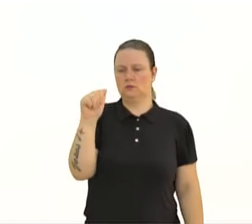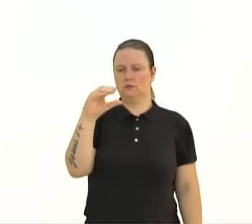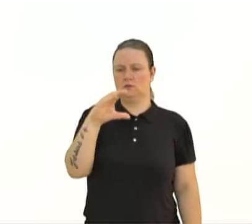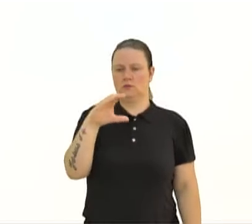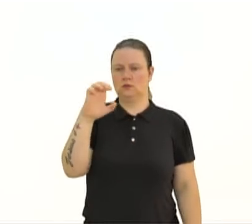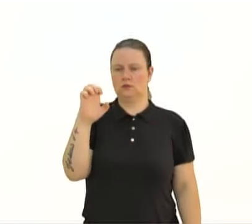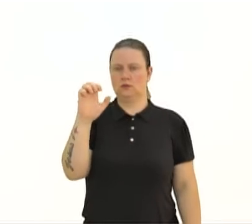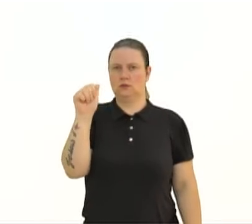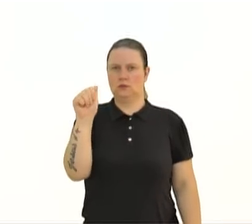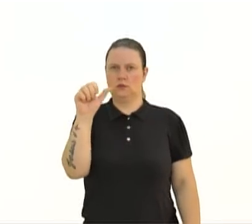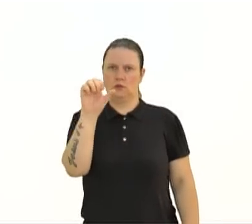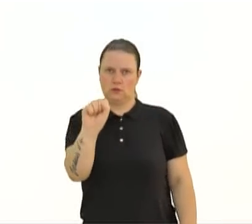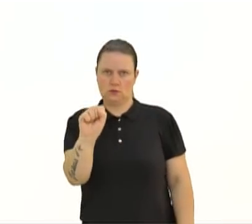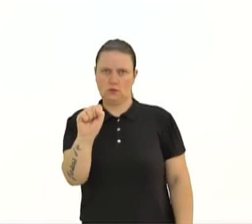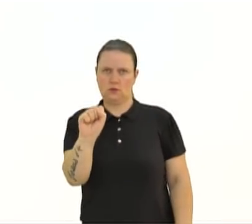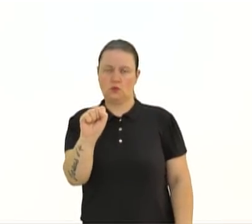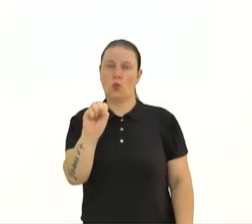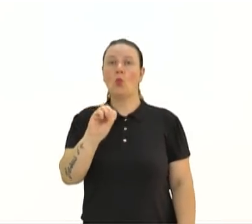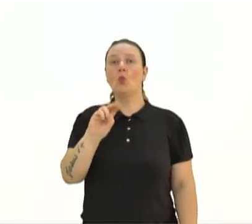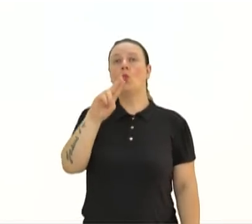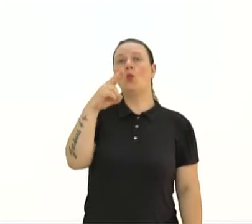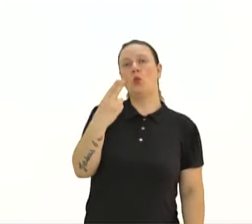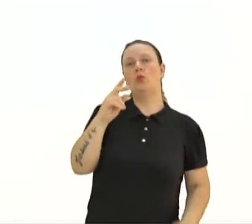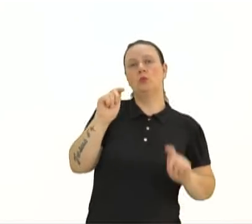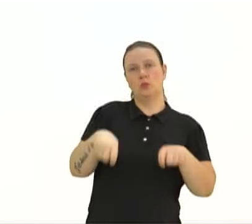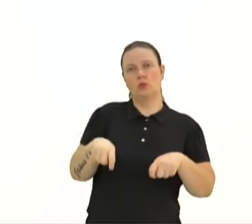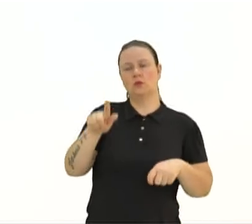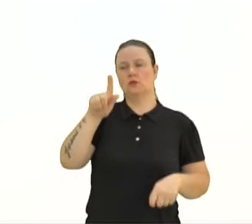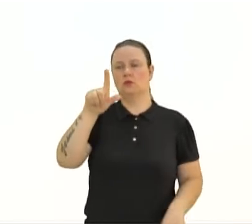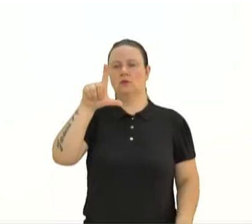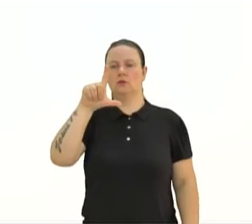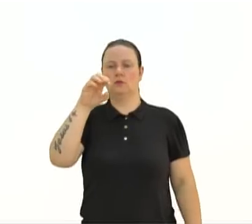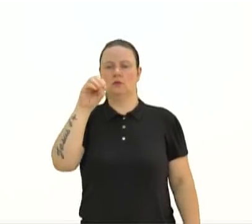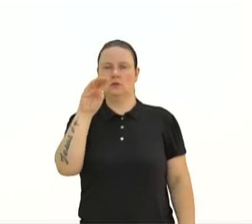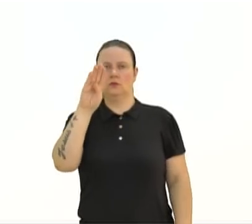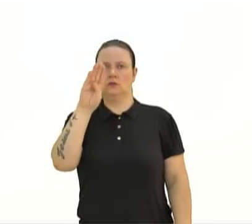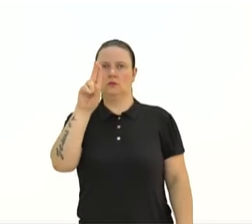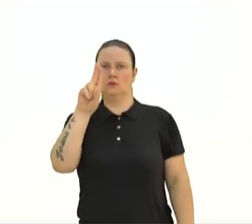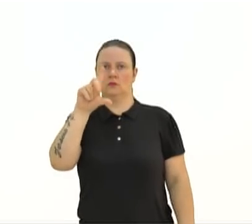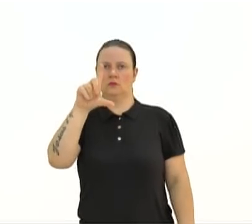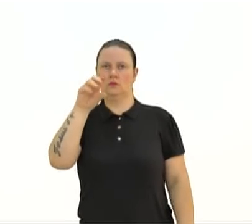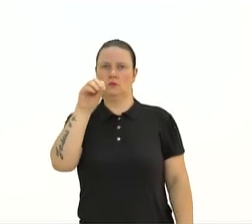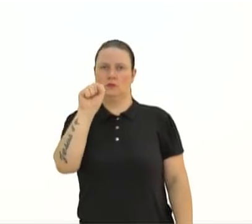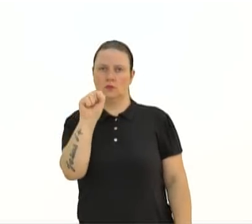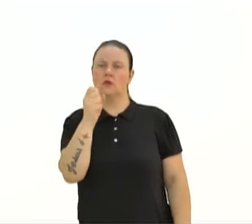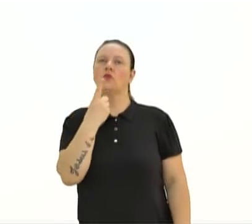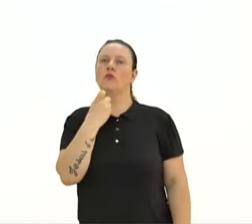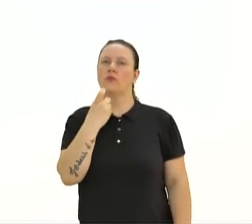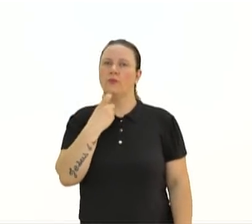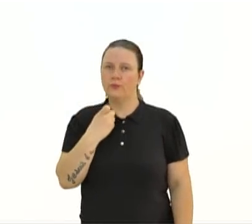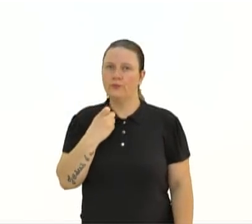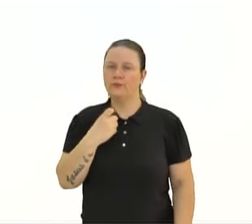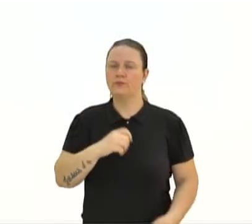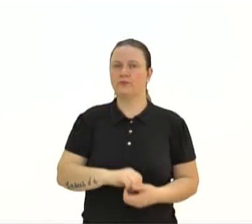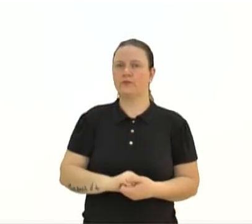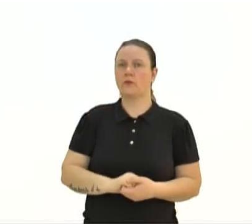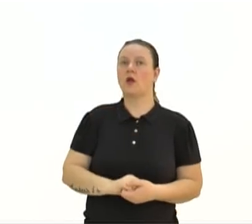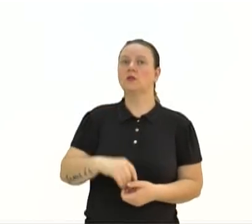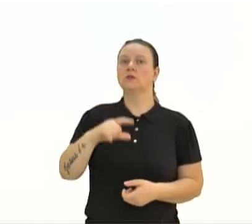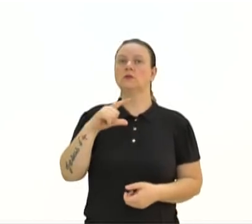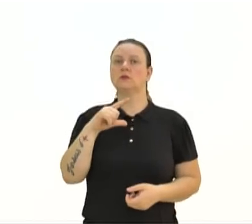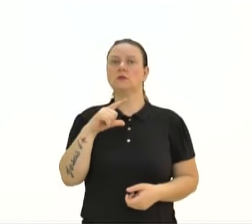núcleo. São chamados de células polinucleares, polinucleadas ou polinucleares. Mostra também que uma